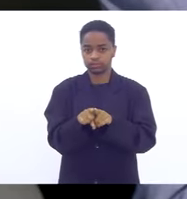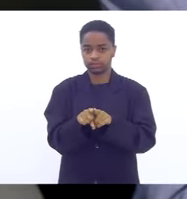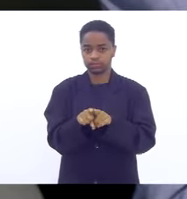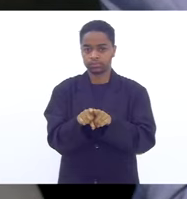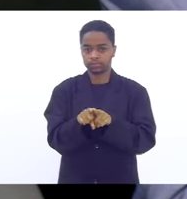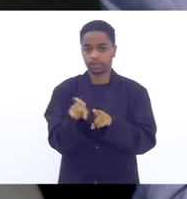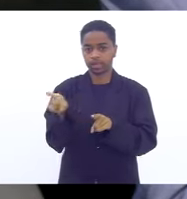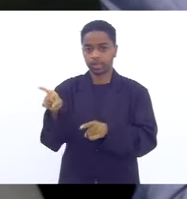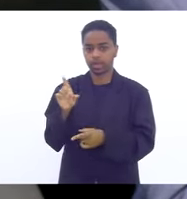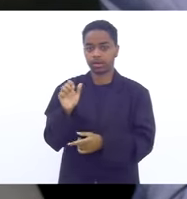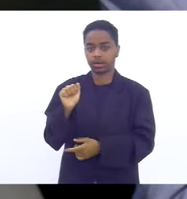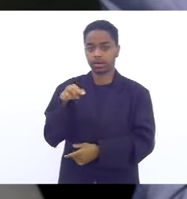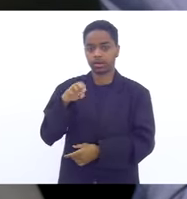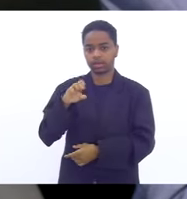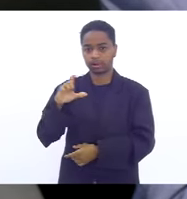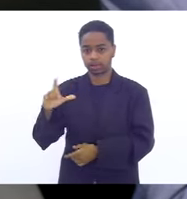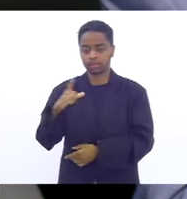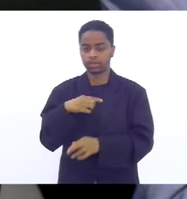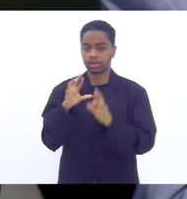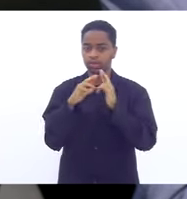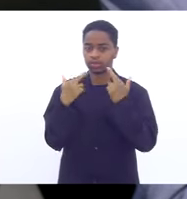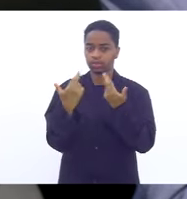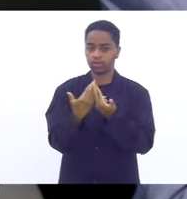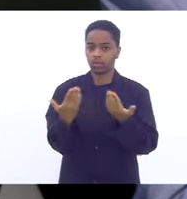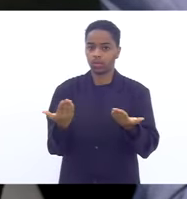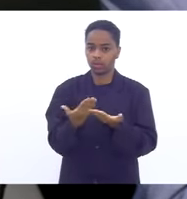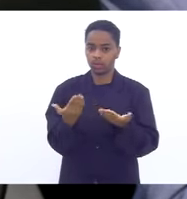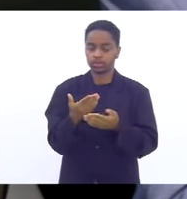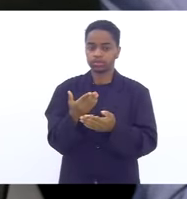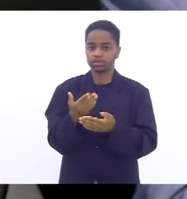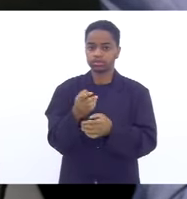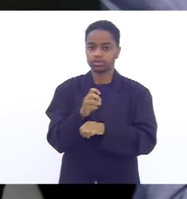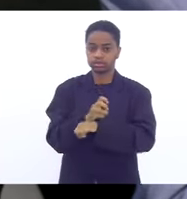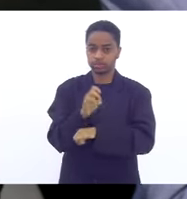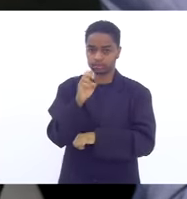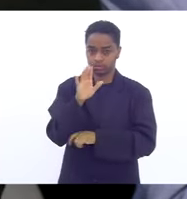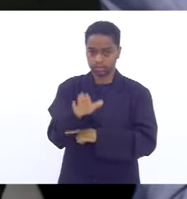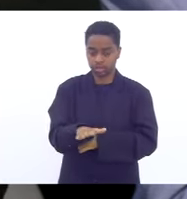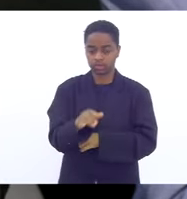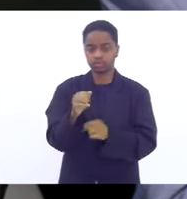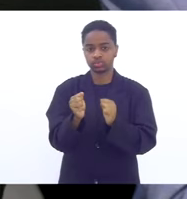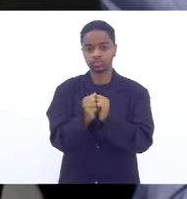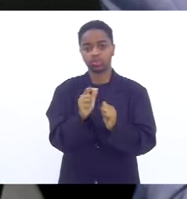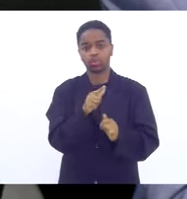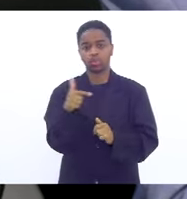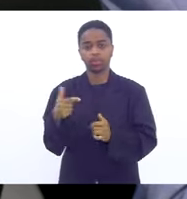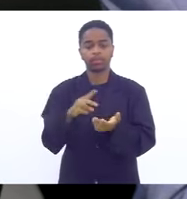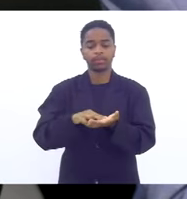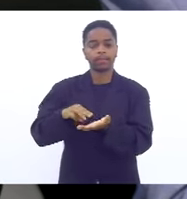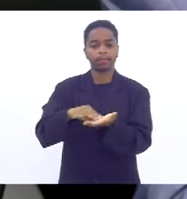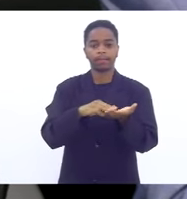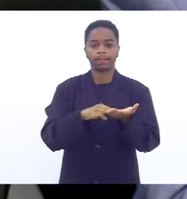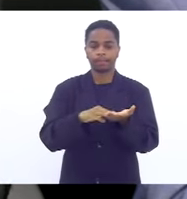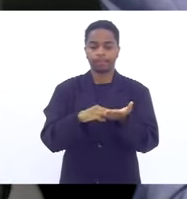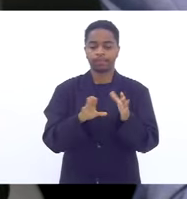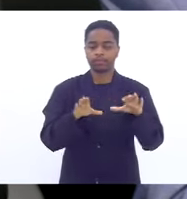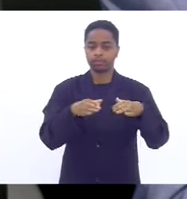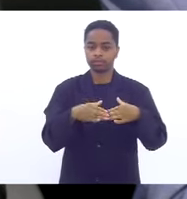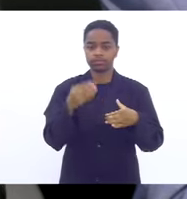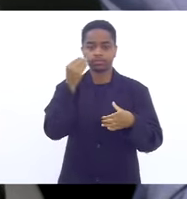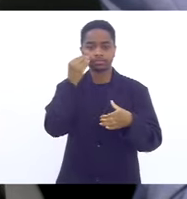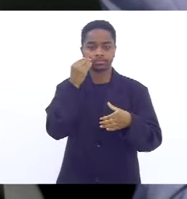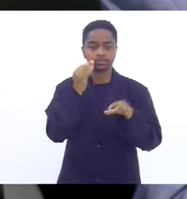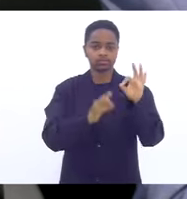agência reguladora. Tem uma reunião às 17 hoje na agência reguladora com outros membros da Comissão de Minas e Energia, exatamente para